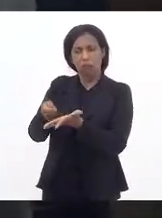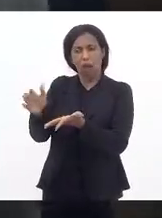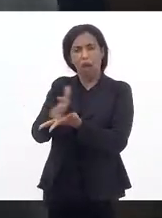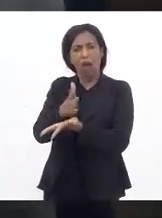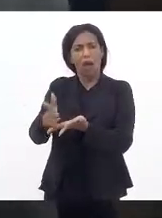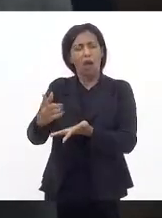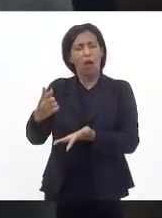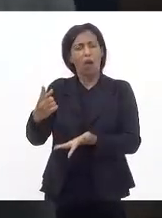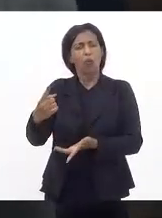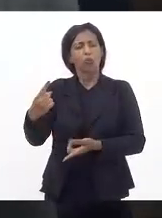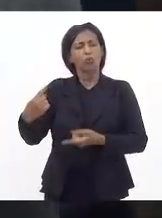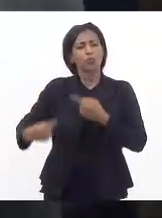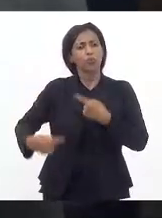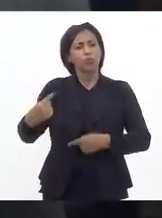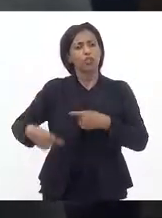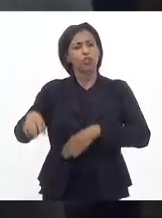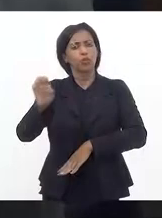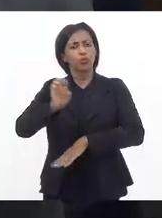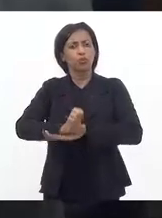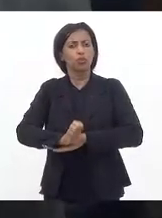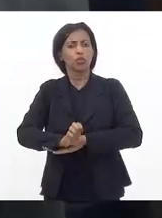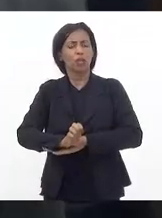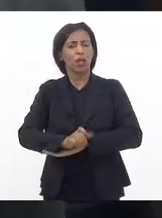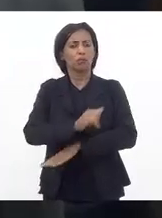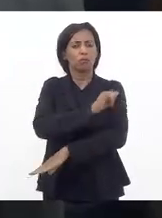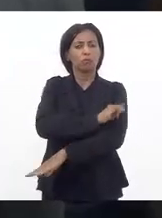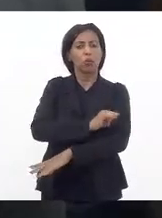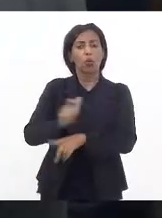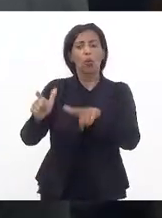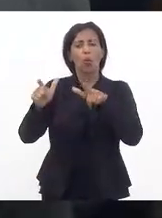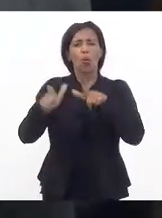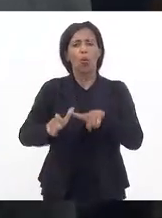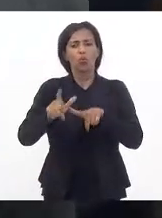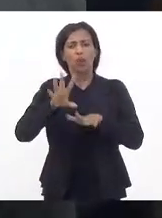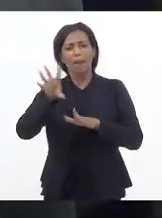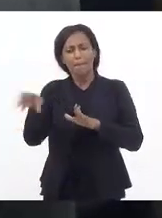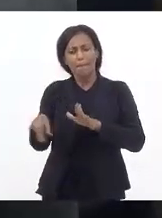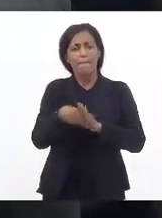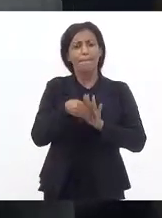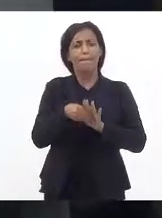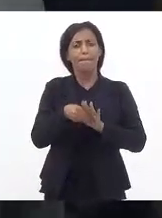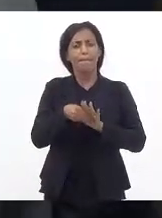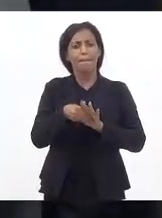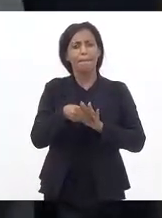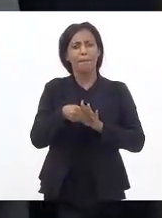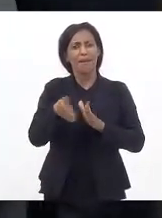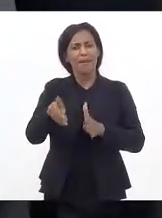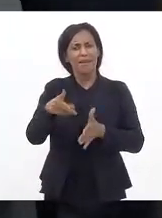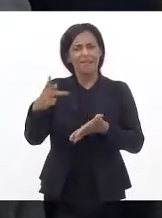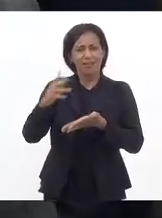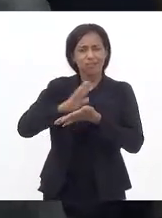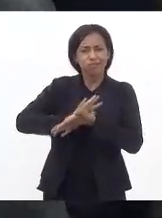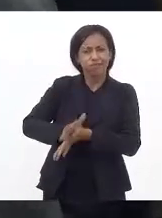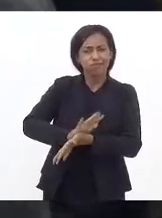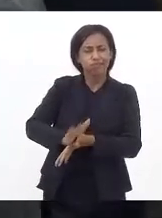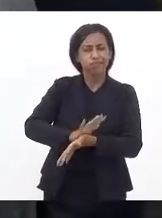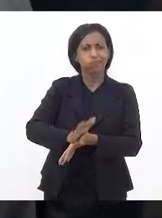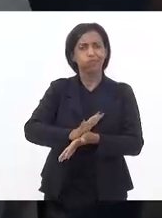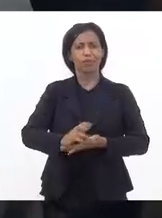alguns políticos no estado do Rio de Janeiro onde querem implementar essa cachorrada